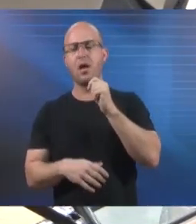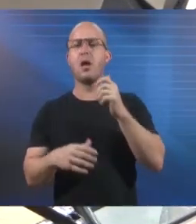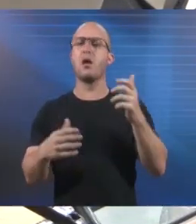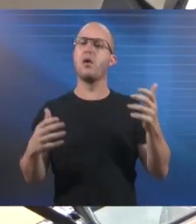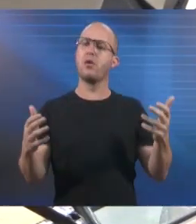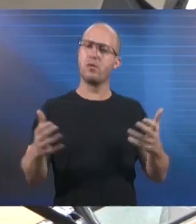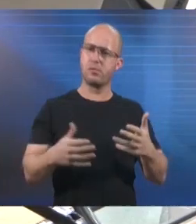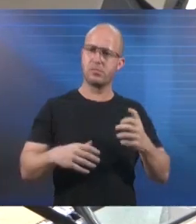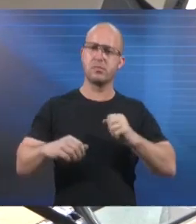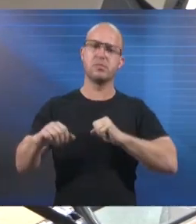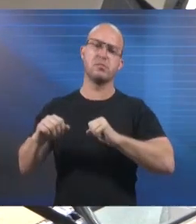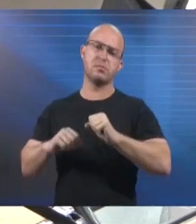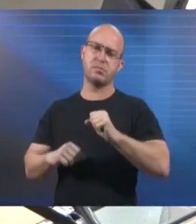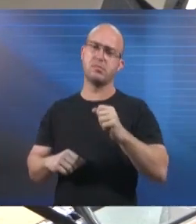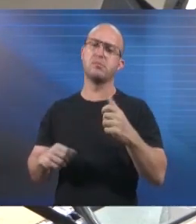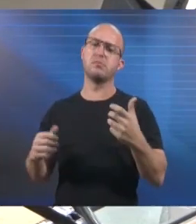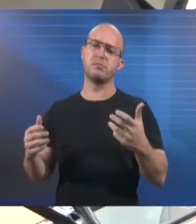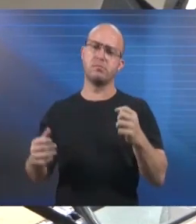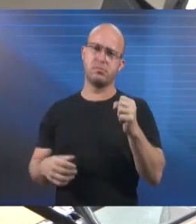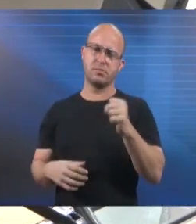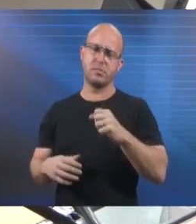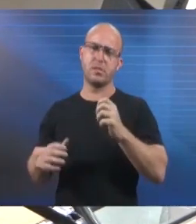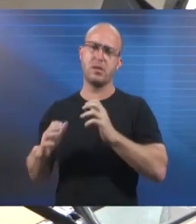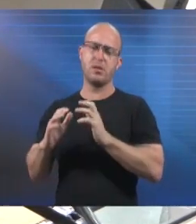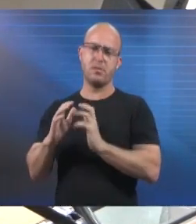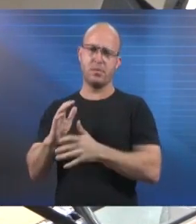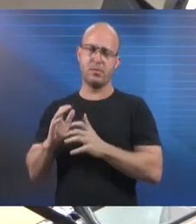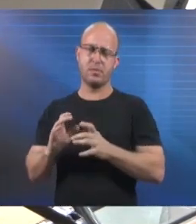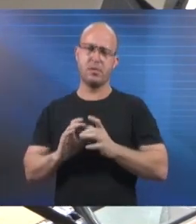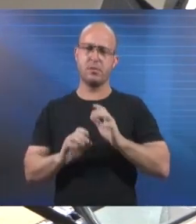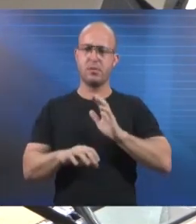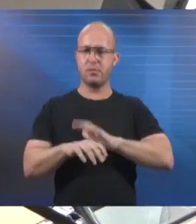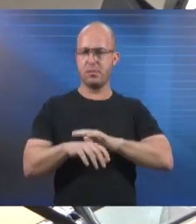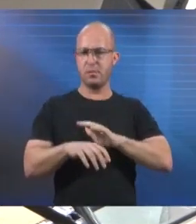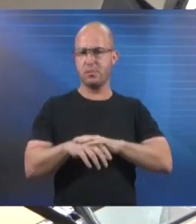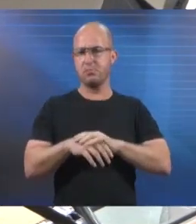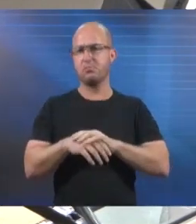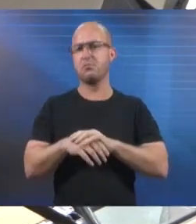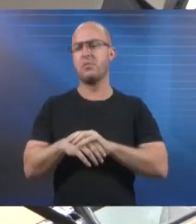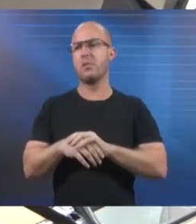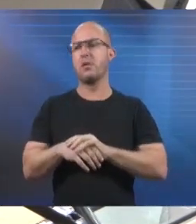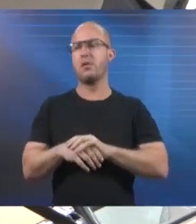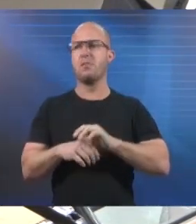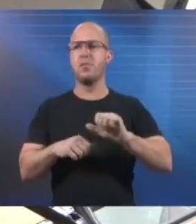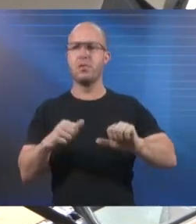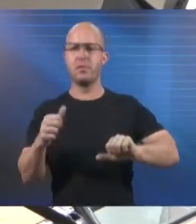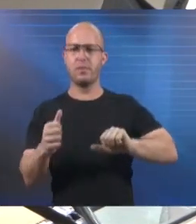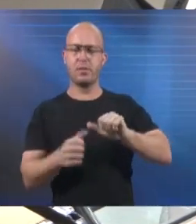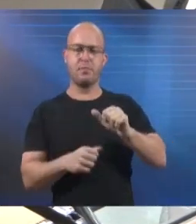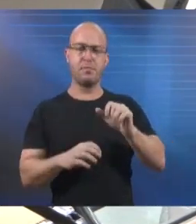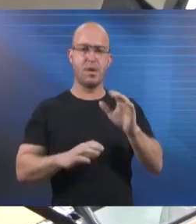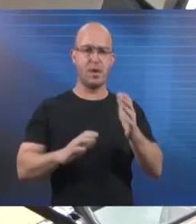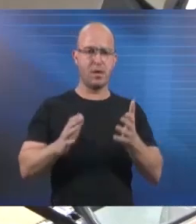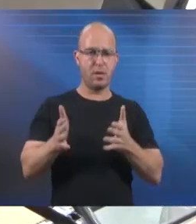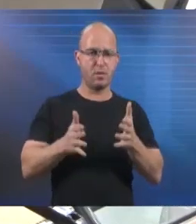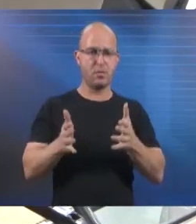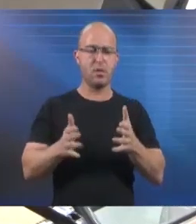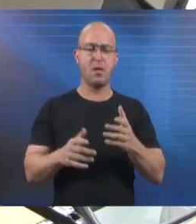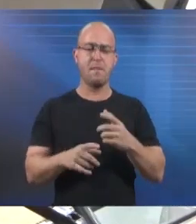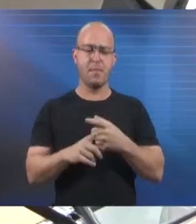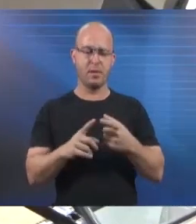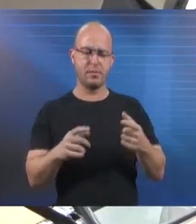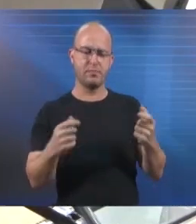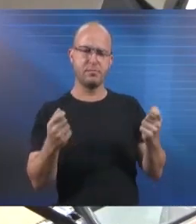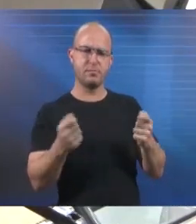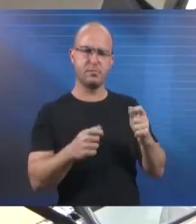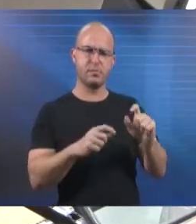debate que tá sendo feito aqui o Parlamento tem autonomia para modificar prazos agora para isso tem